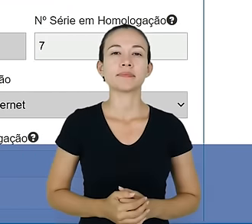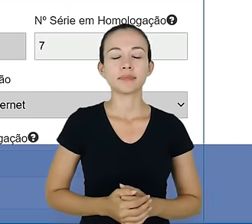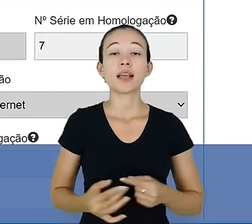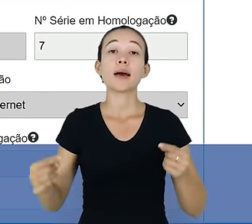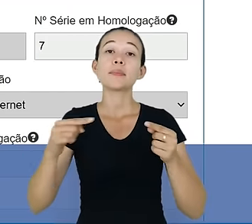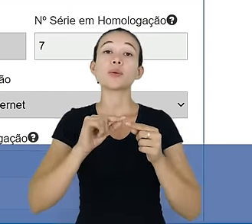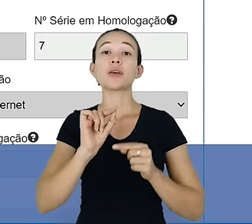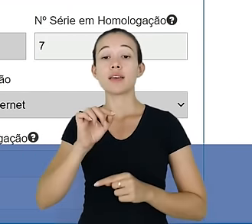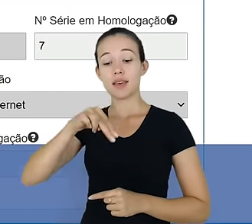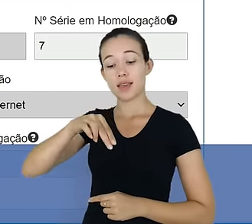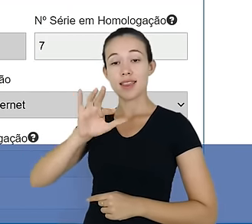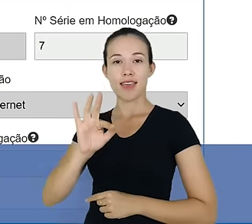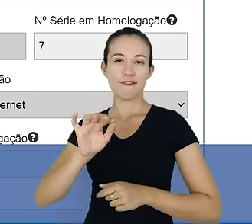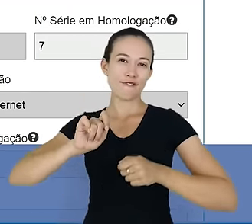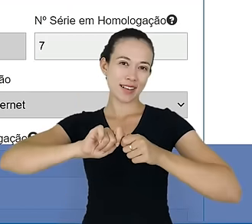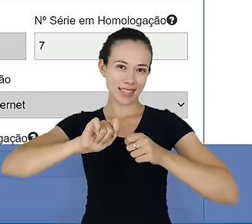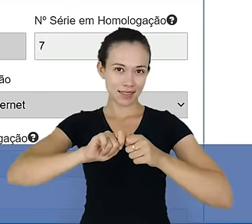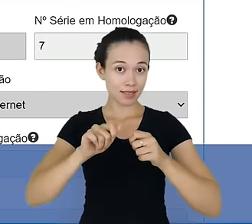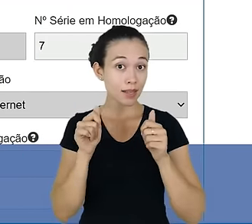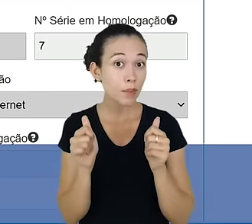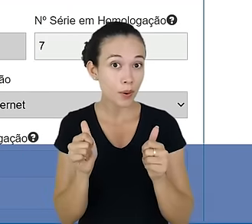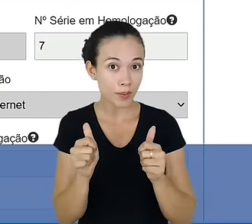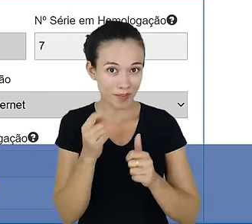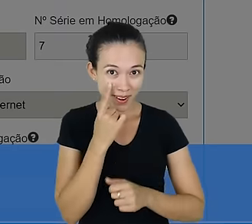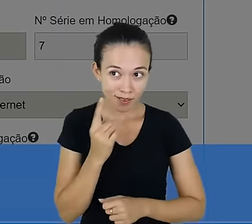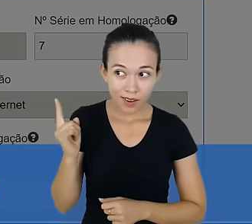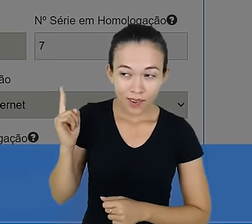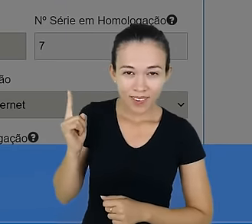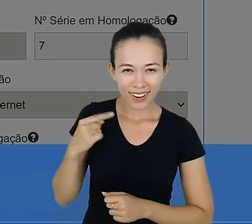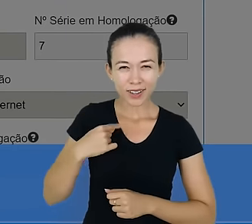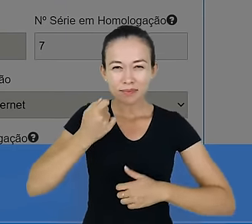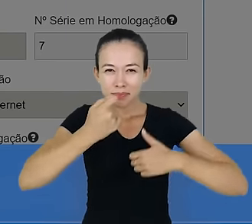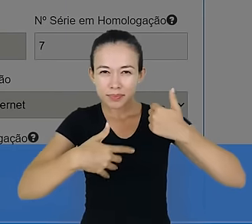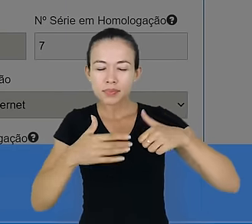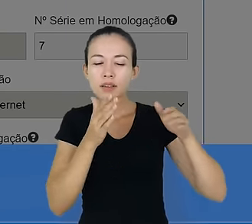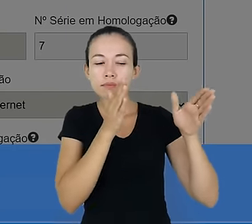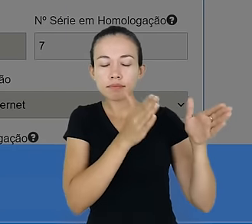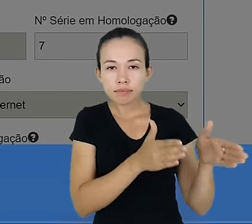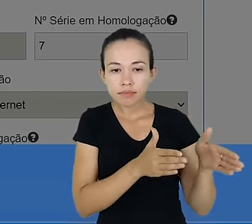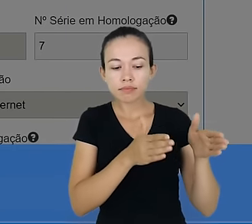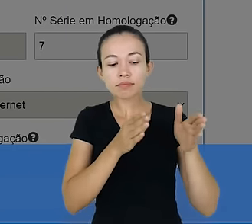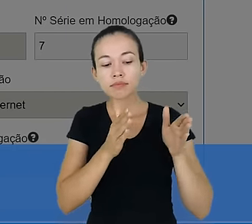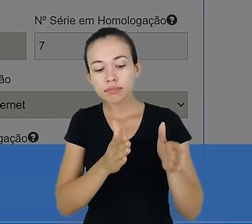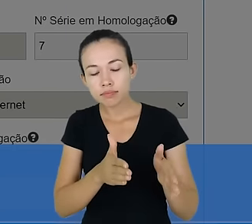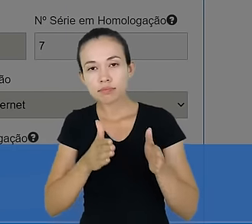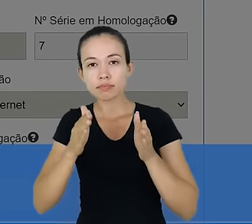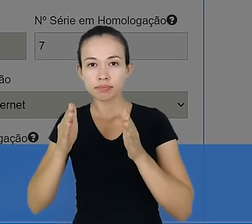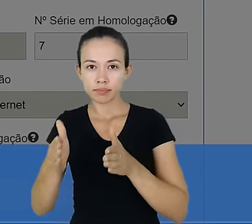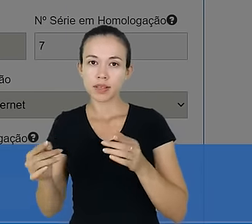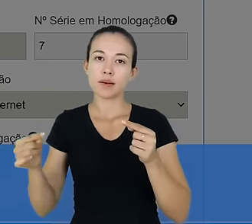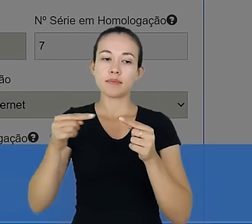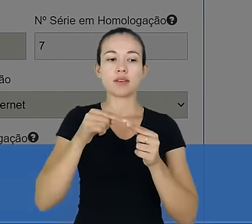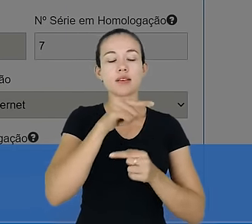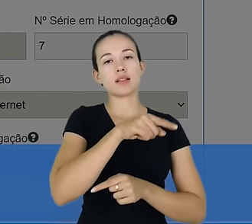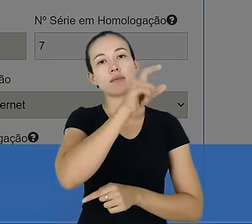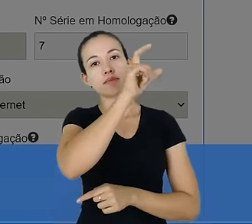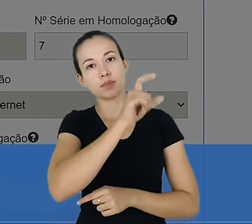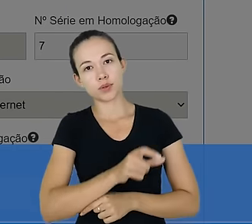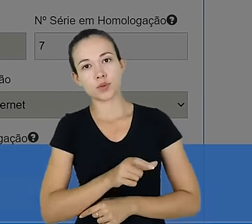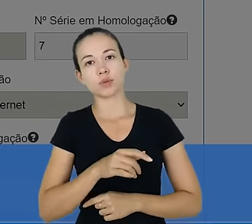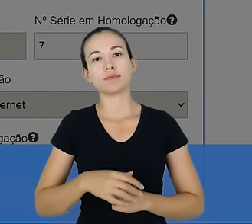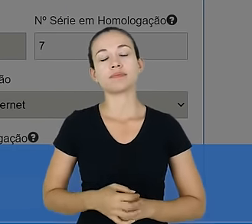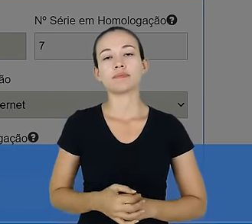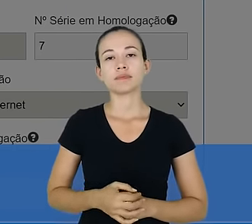nota fiscal mas esse aqui é o passo Marco como você falou do que é que a pessoa vai seguir CTE a mesma